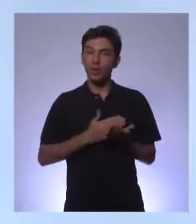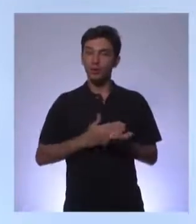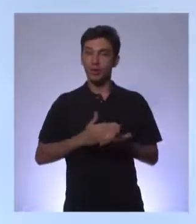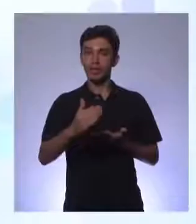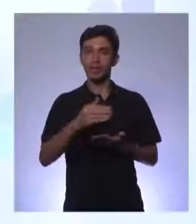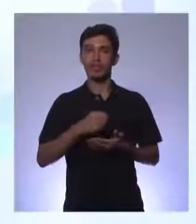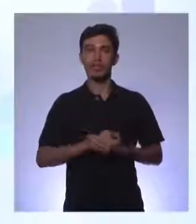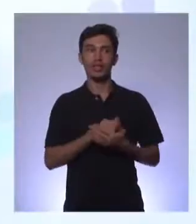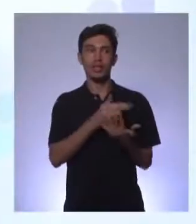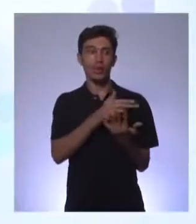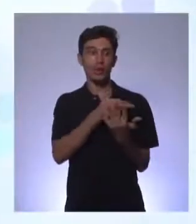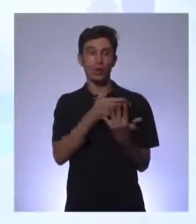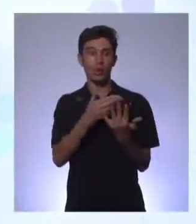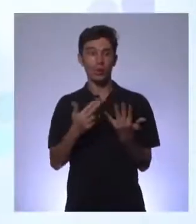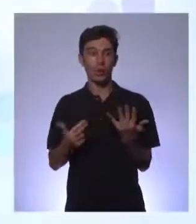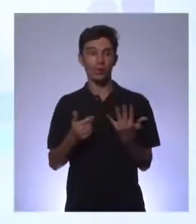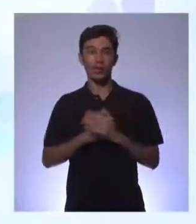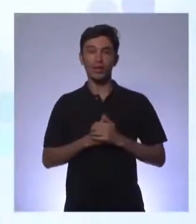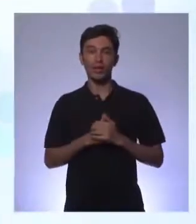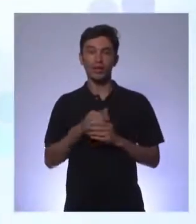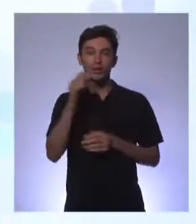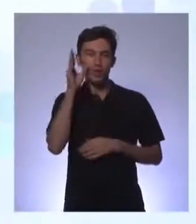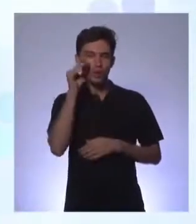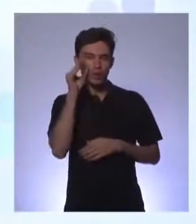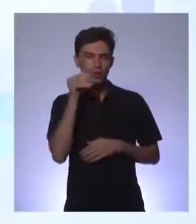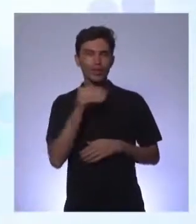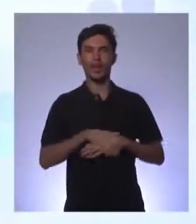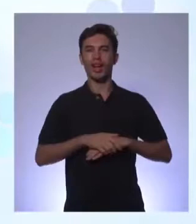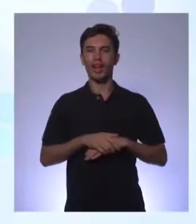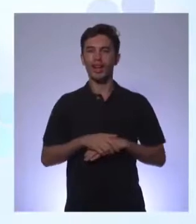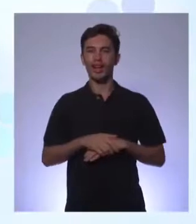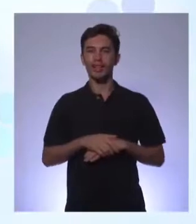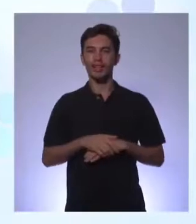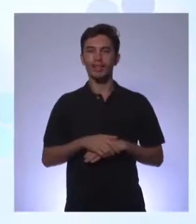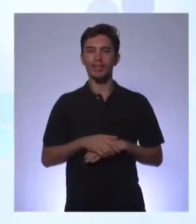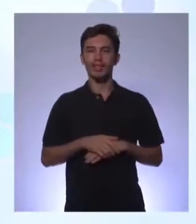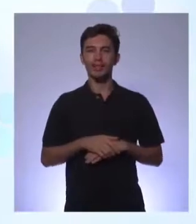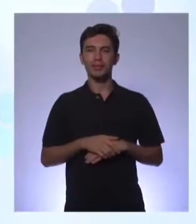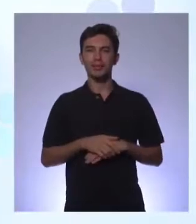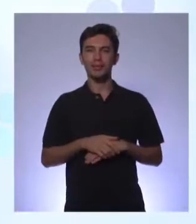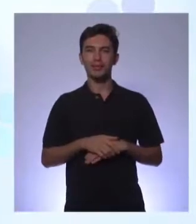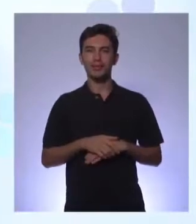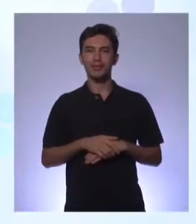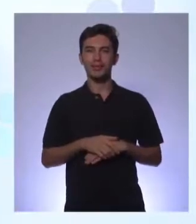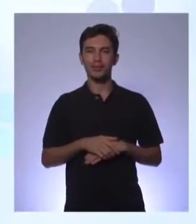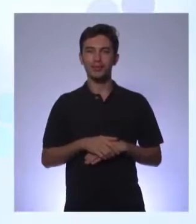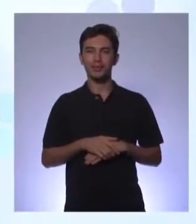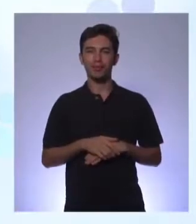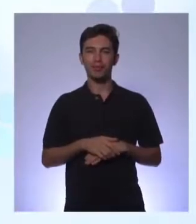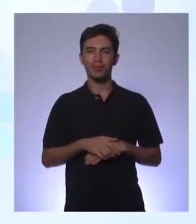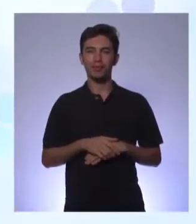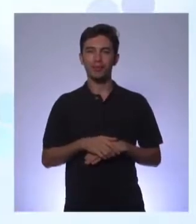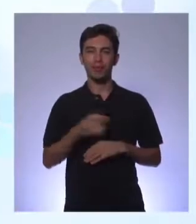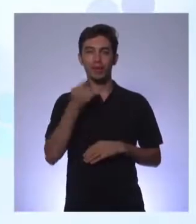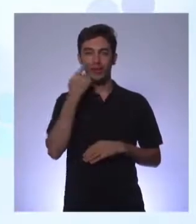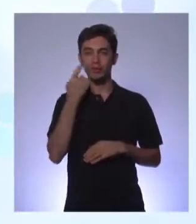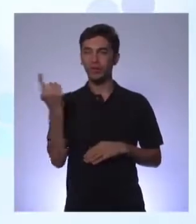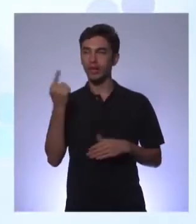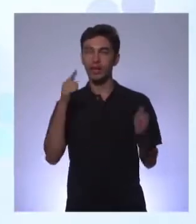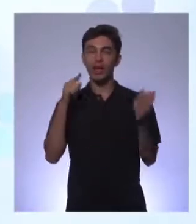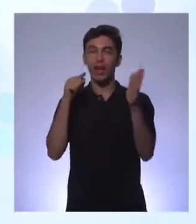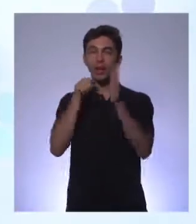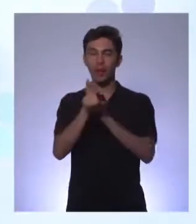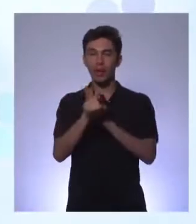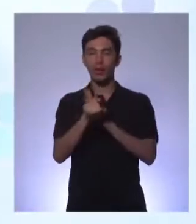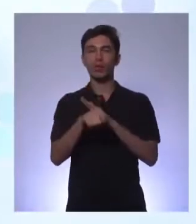um elemento de curiosidade epistemológica, nós colocaremos na tela a questão problema ou